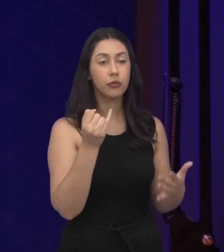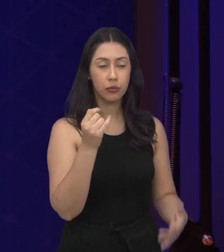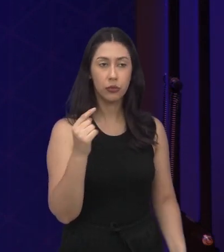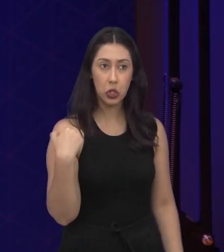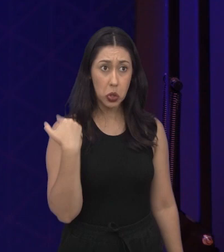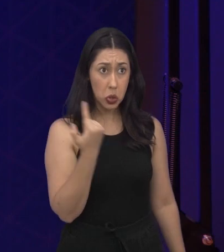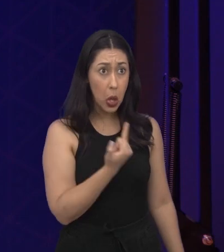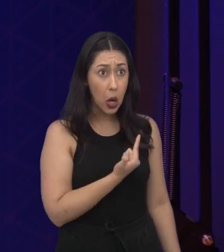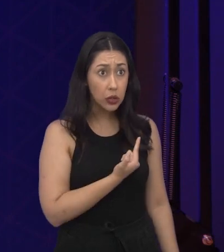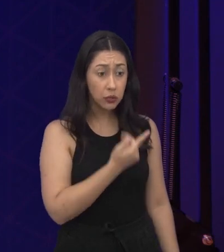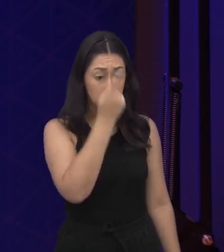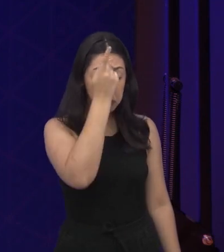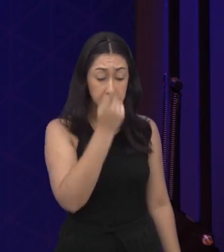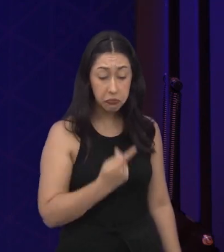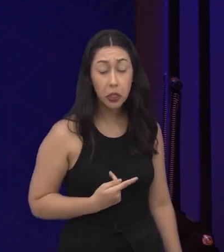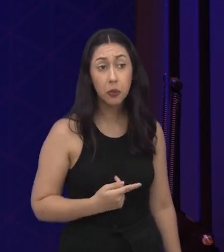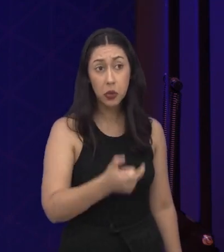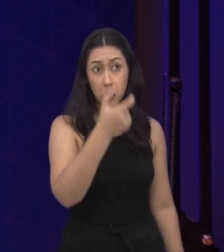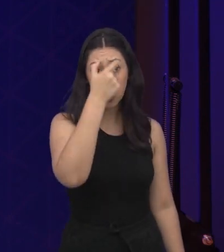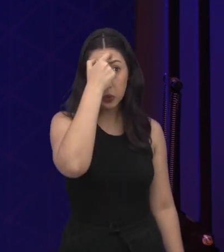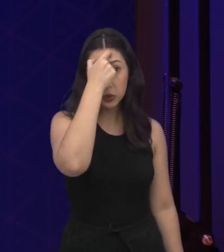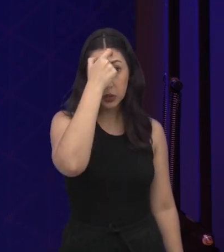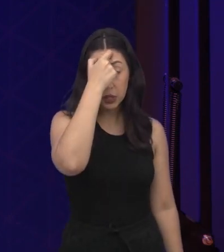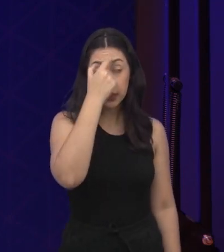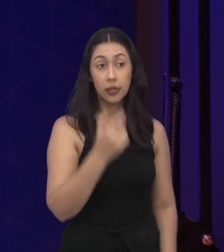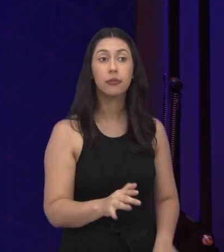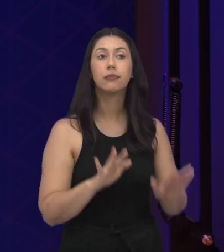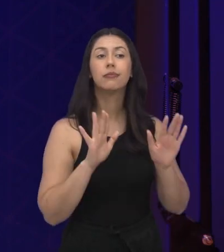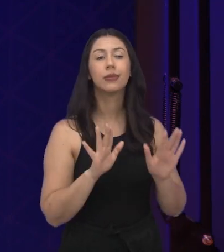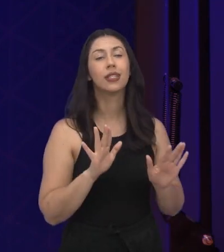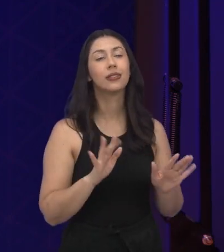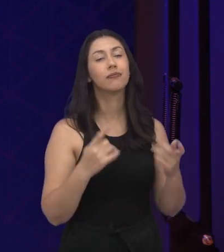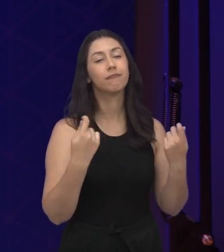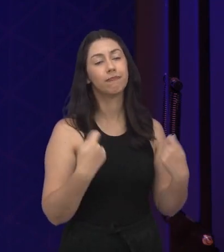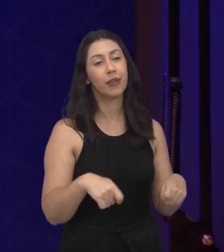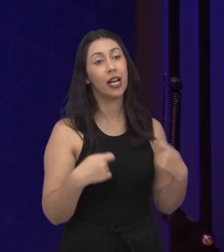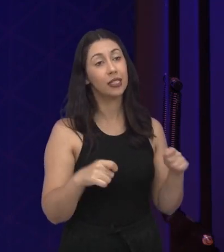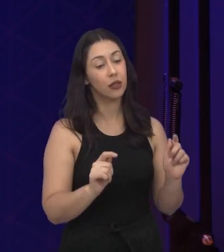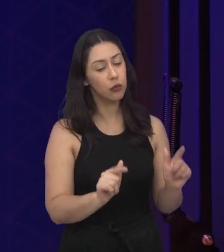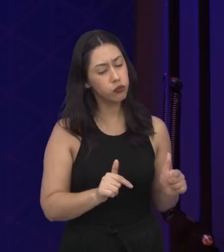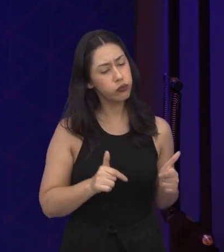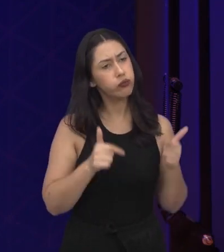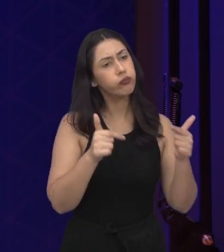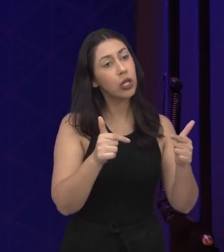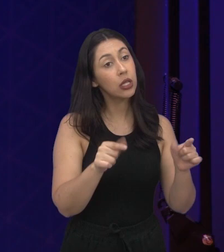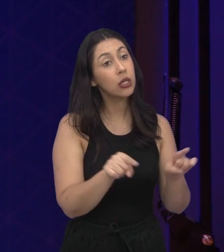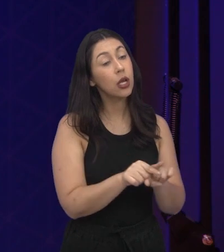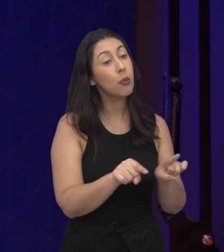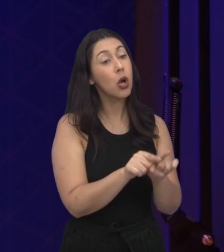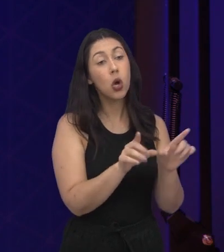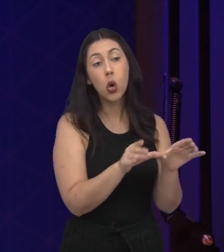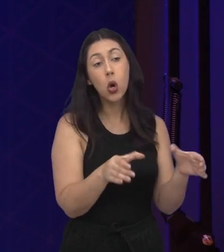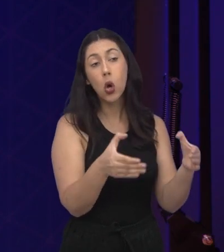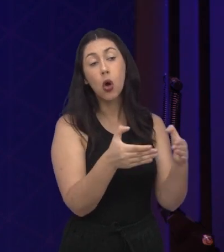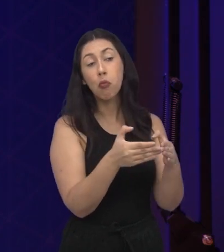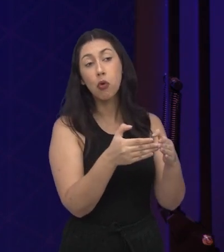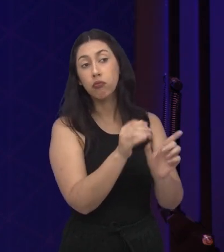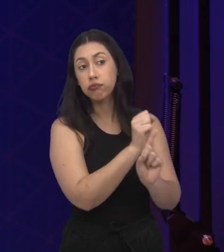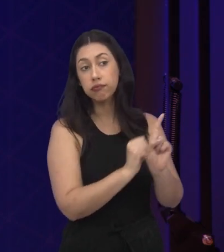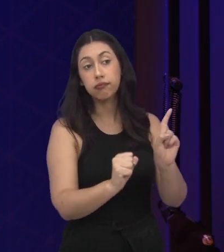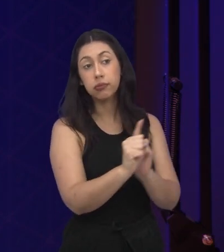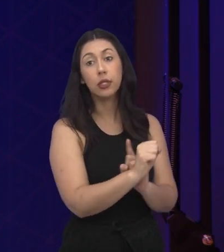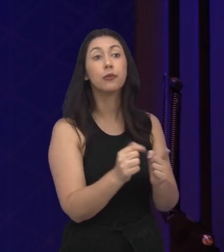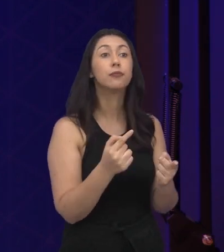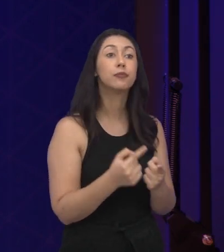importante a nossa consciência individual, mas a gente precisa atuar como sociedade, atuar como coletivo nesses